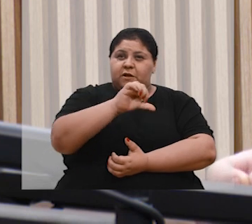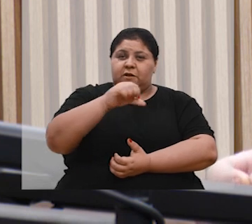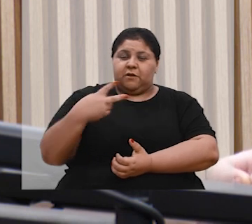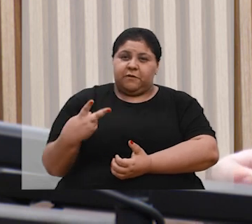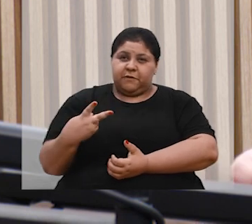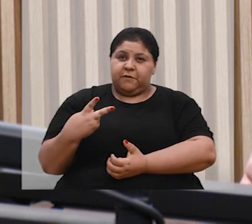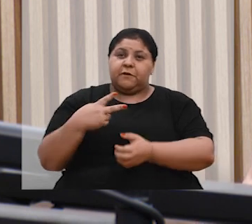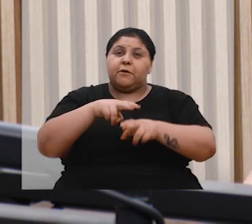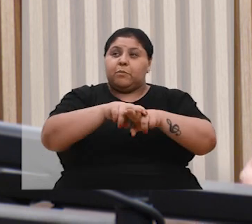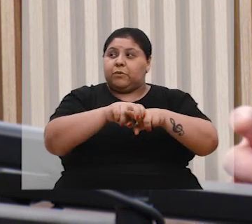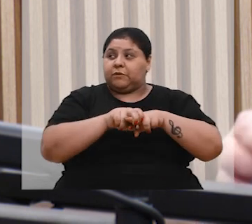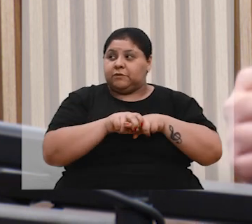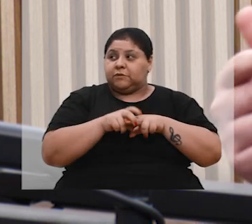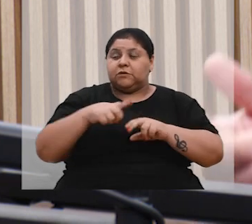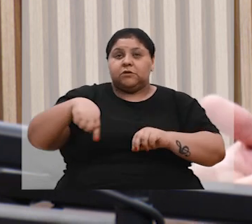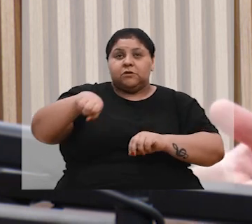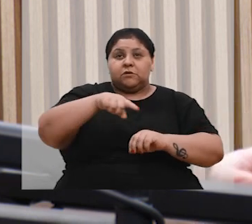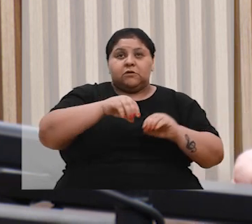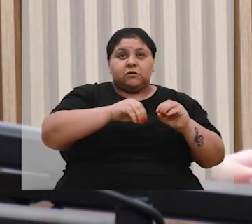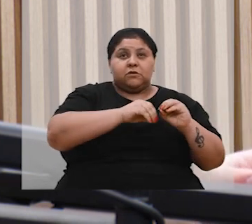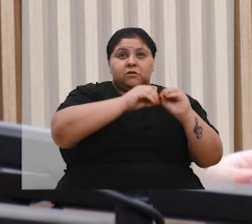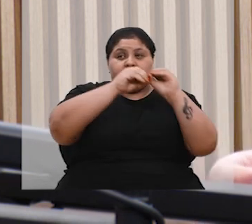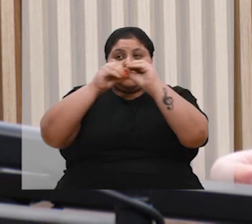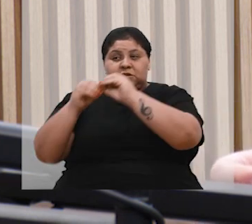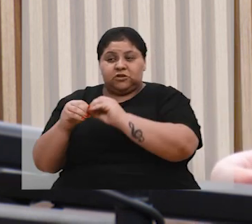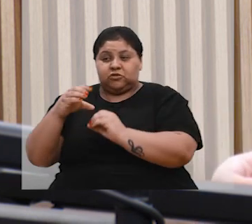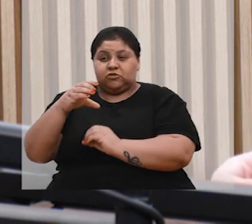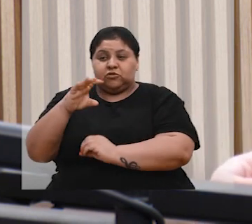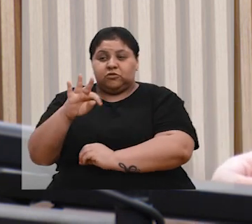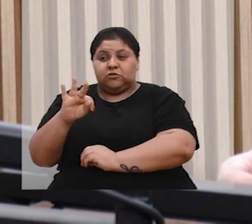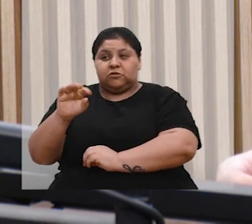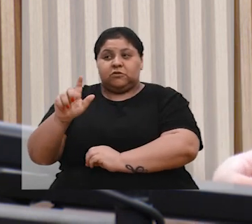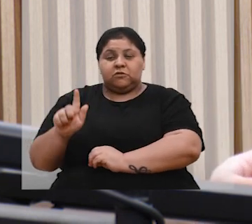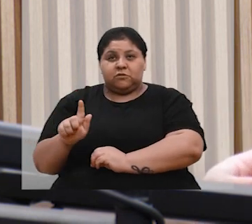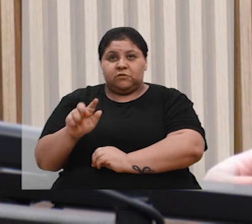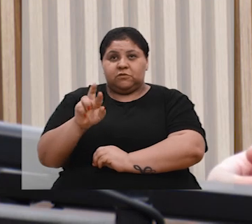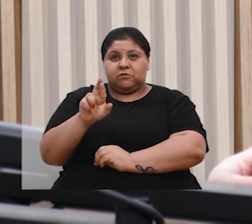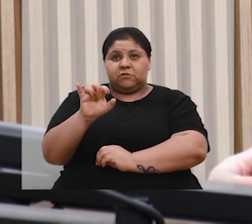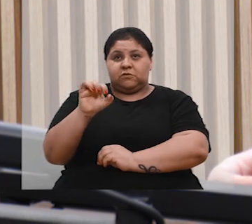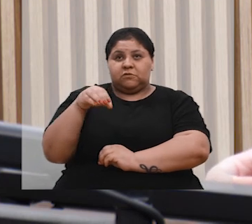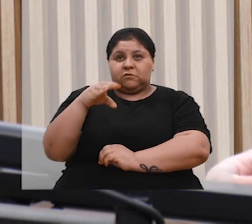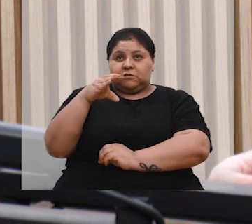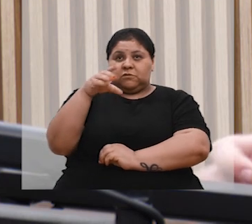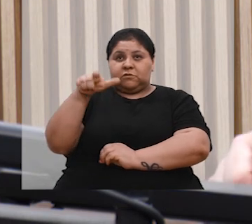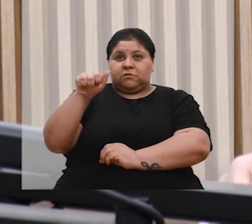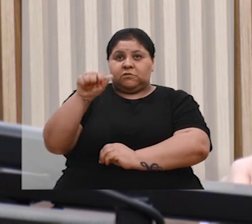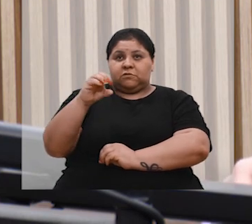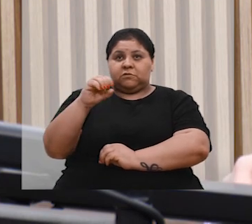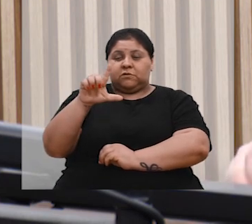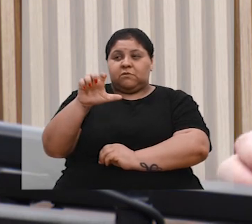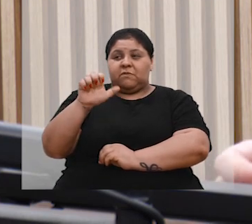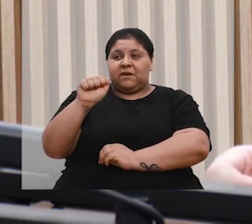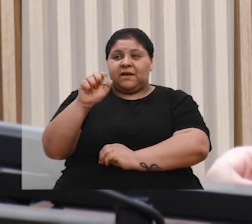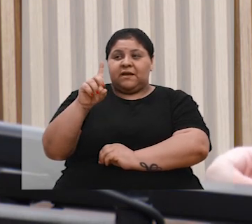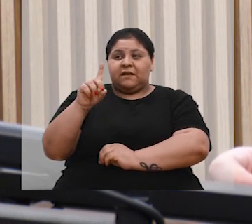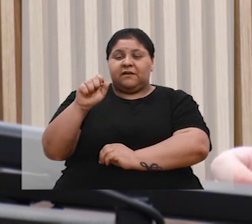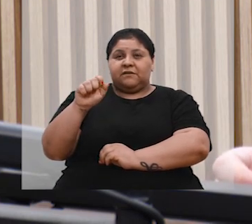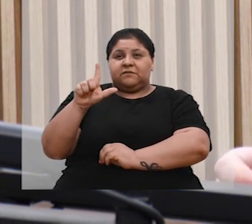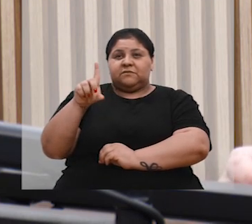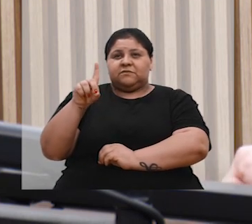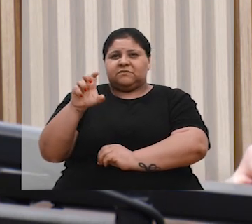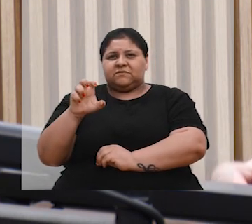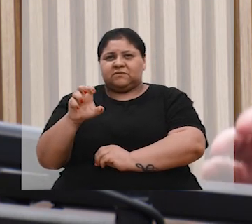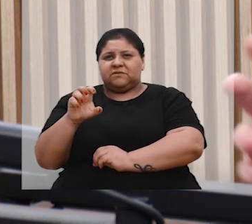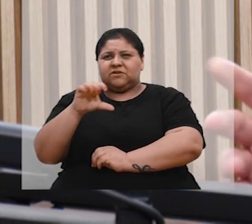ocasião disso, a gente se transferiu para o CTG, o Rincão da Lealdade, em 92, onde a